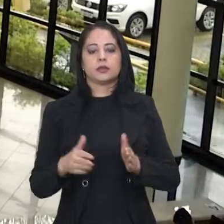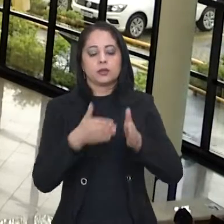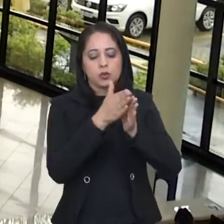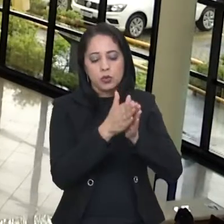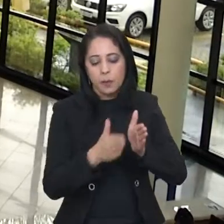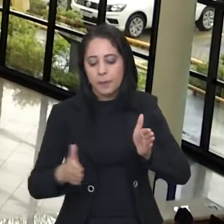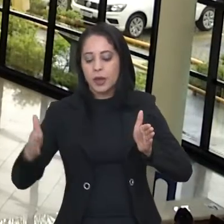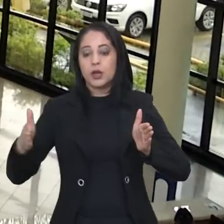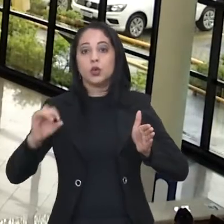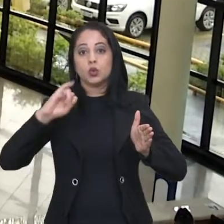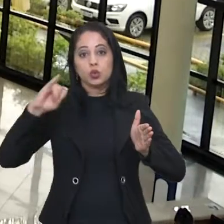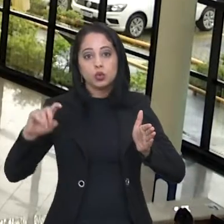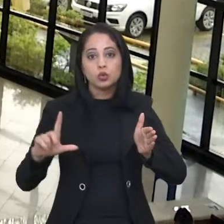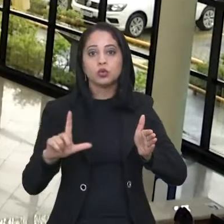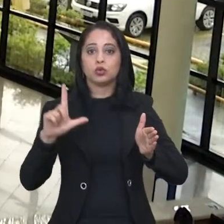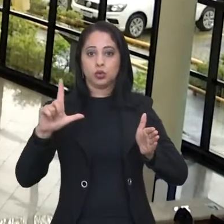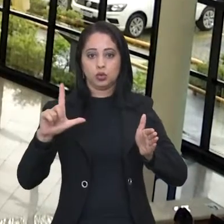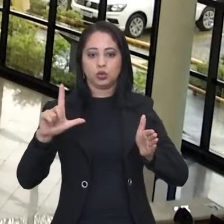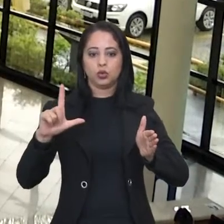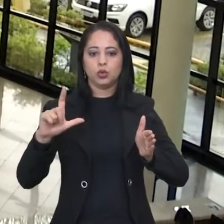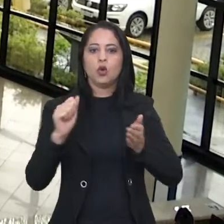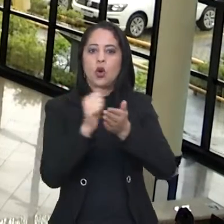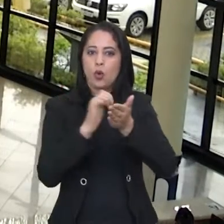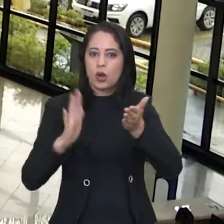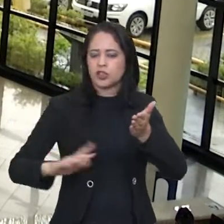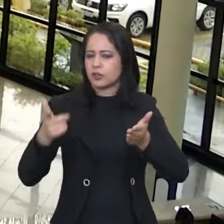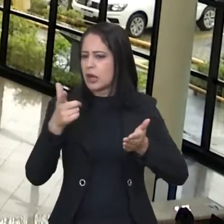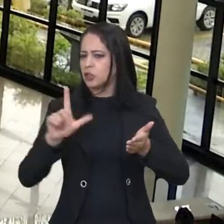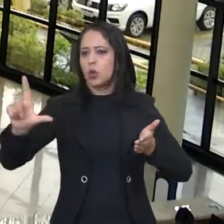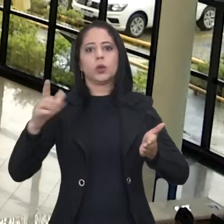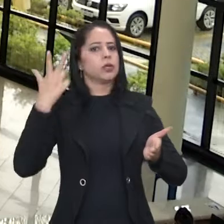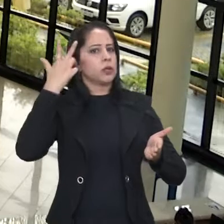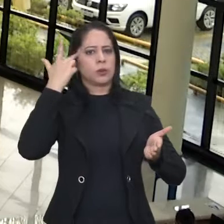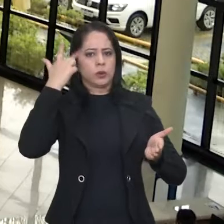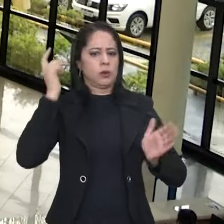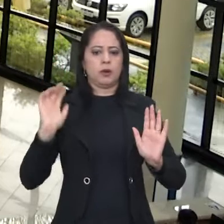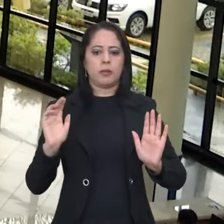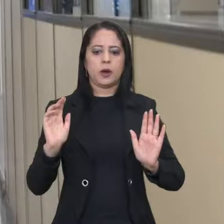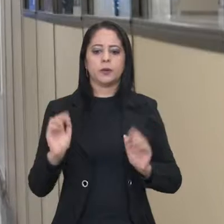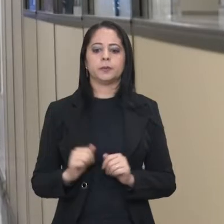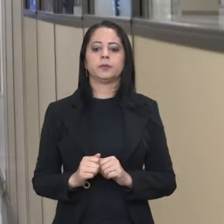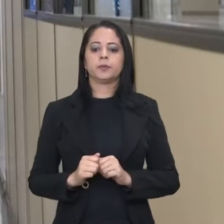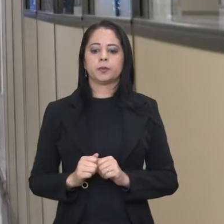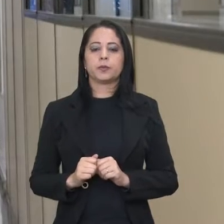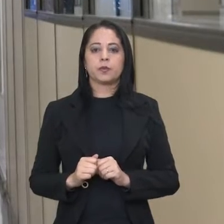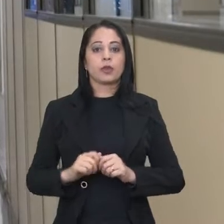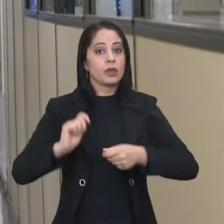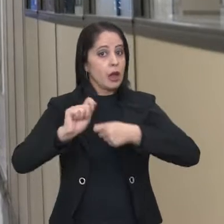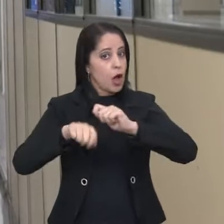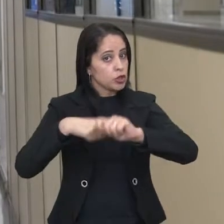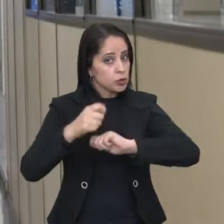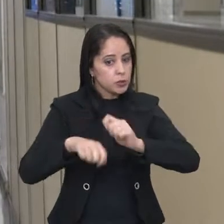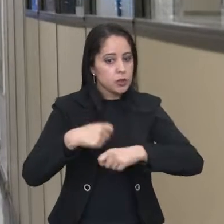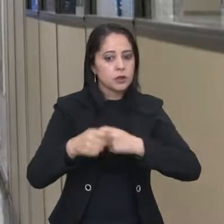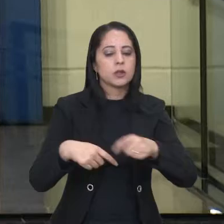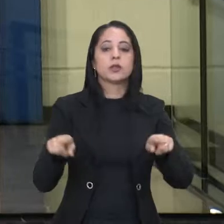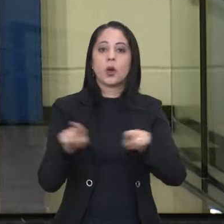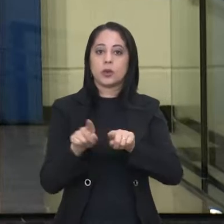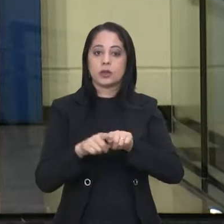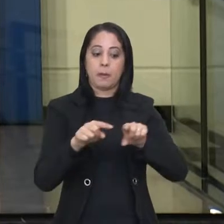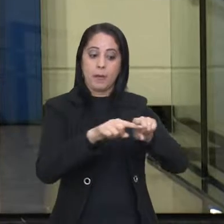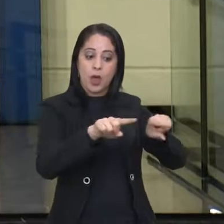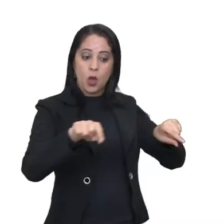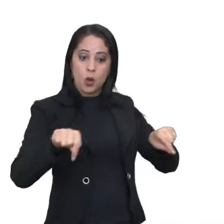mesmo durante esse período, todas as outras atividades da Câmara funcionam normalmente, como o trabalho dos setores administrativos